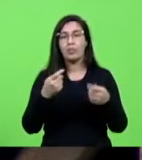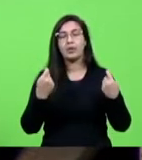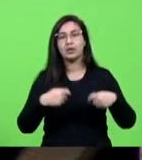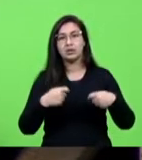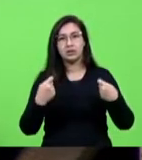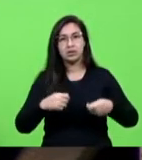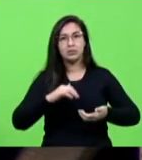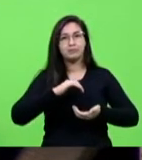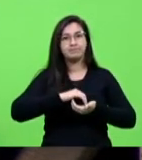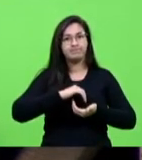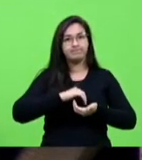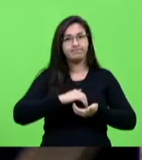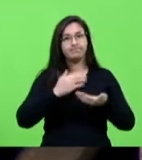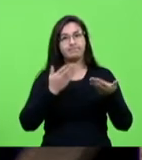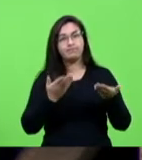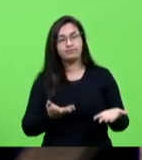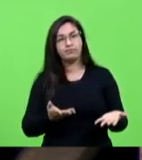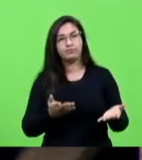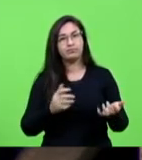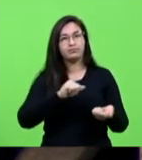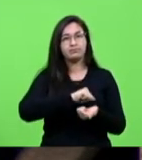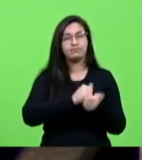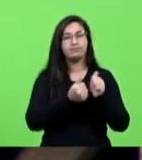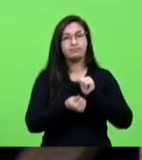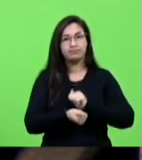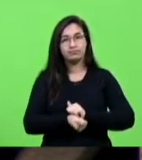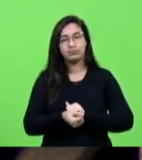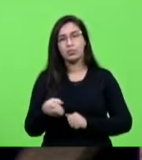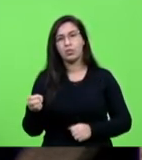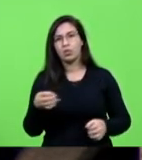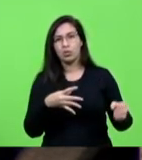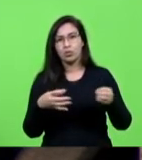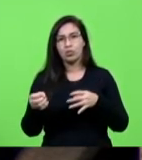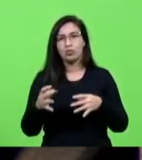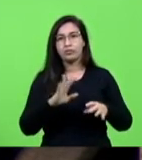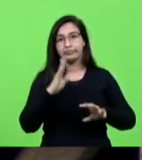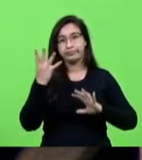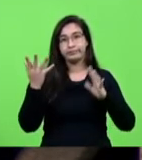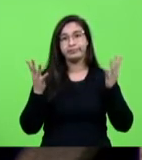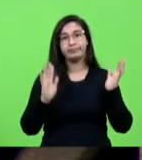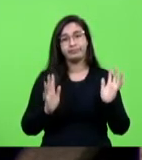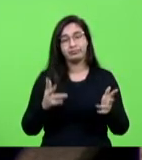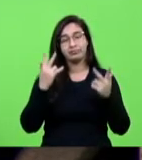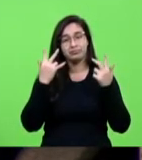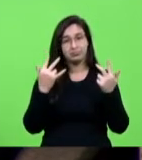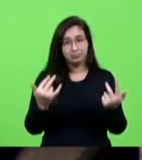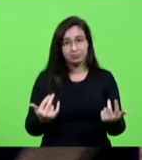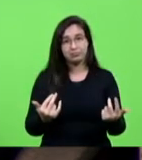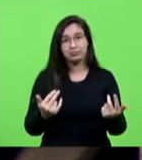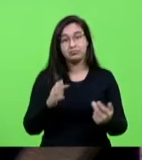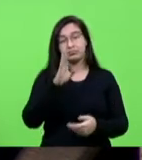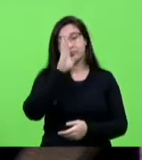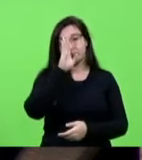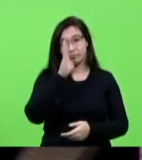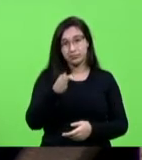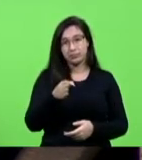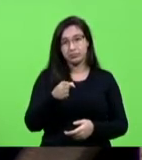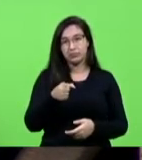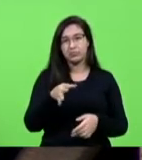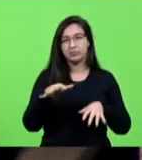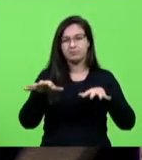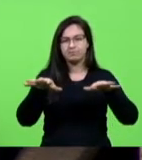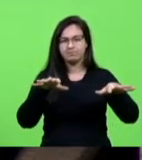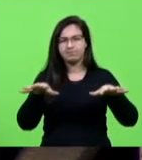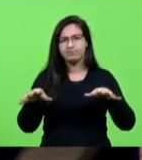possa se adaptar a essa nova realidade de Santa Catarina, mas principalmente essa questão da distribuição, que